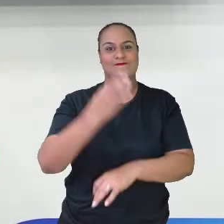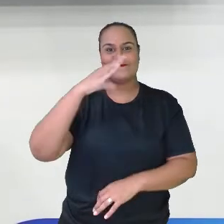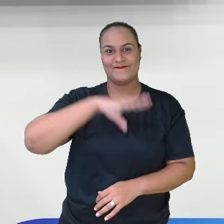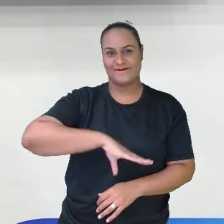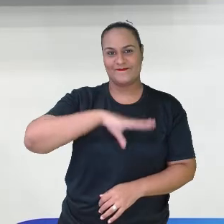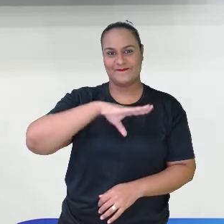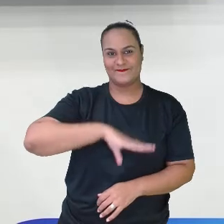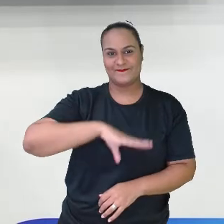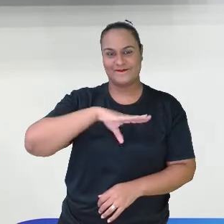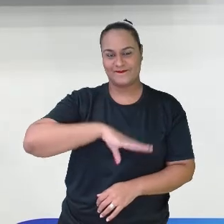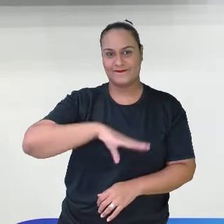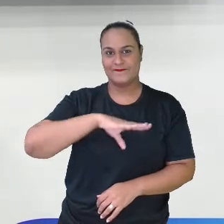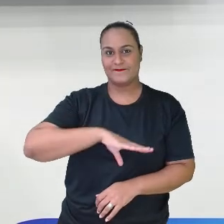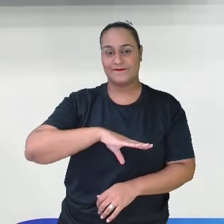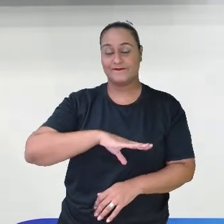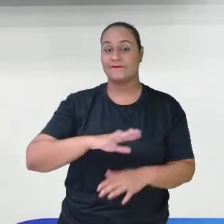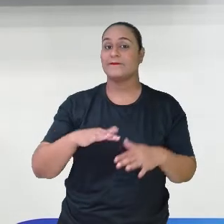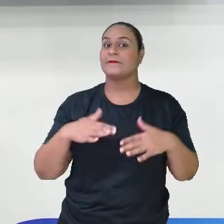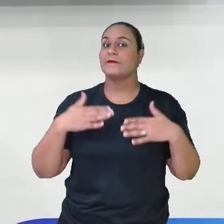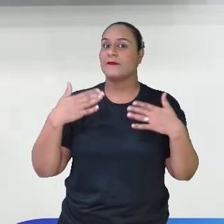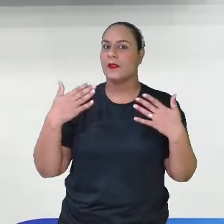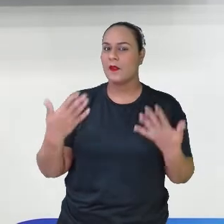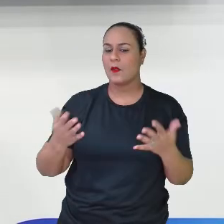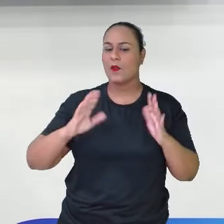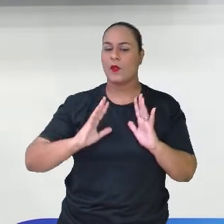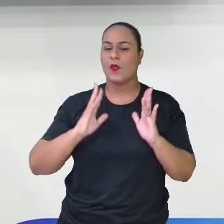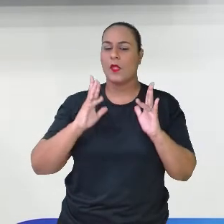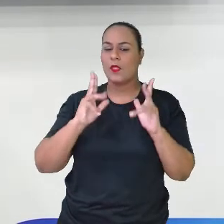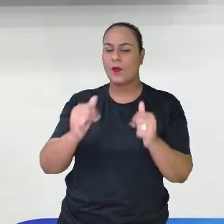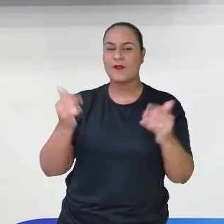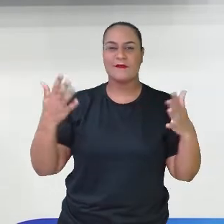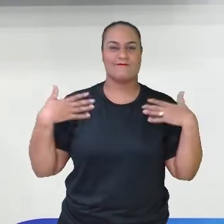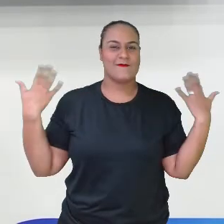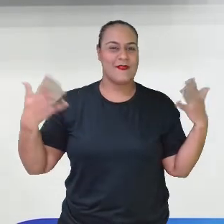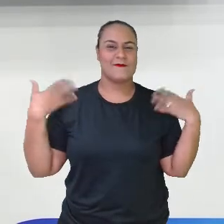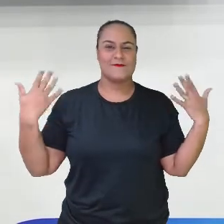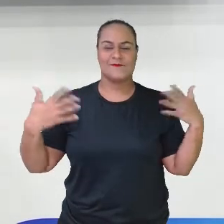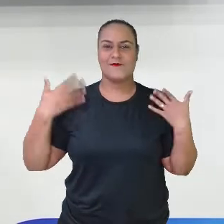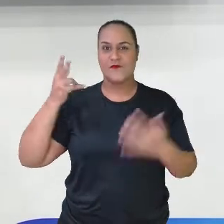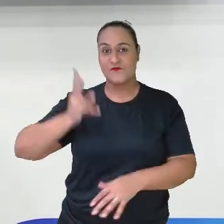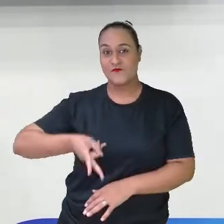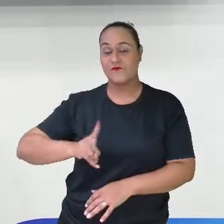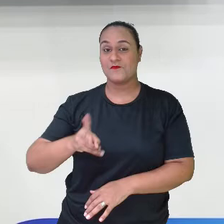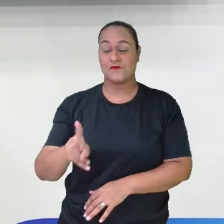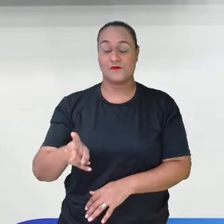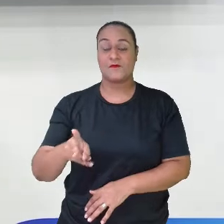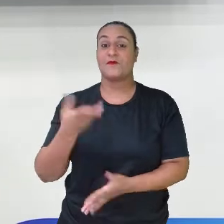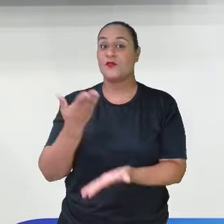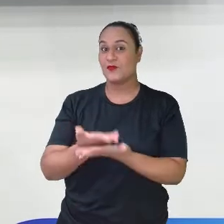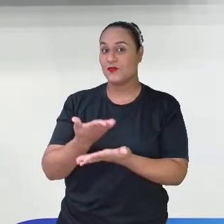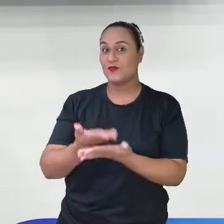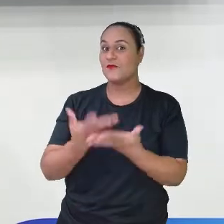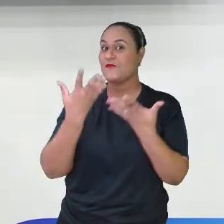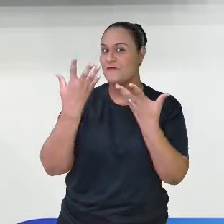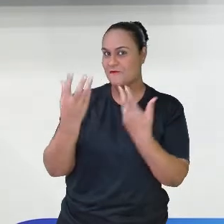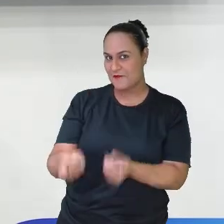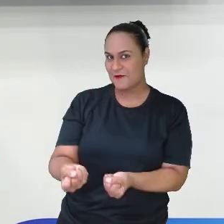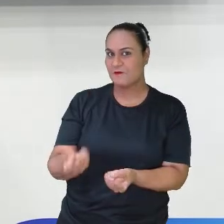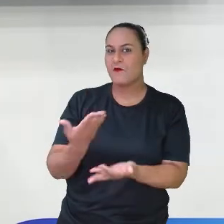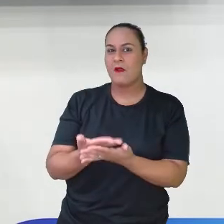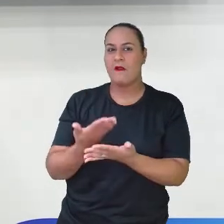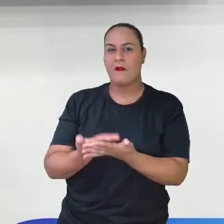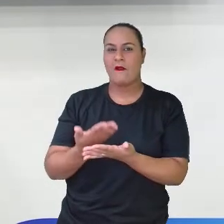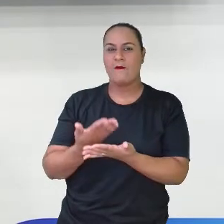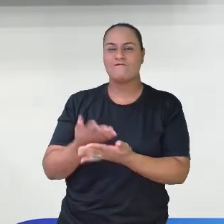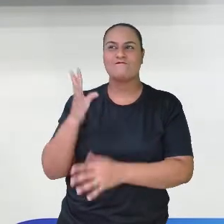portuguesa, né? E com toda a energia de sempre, vamos trabalhar mais uma aula